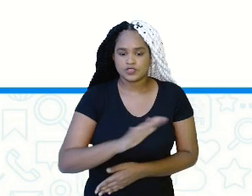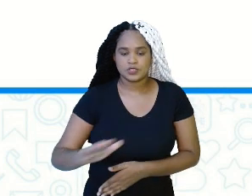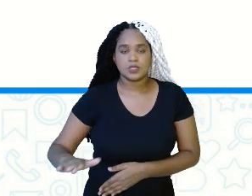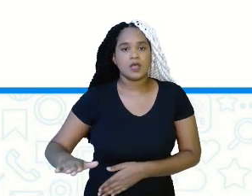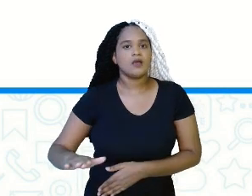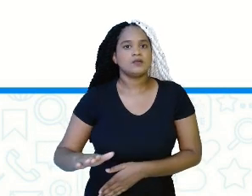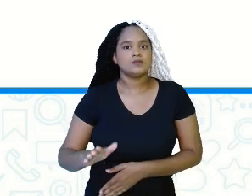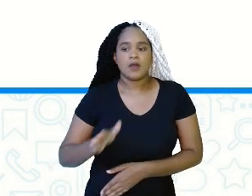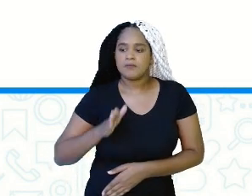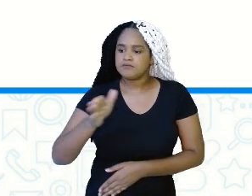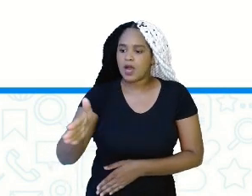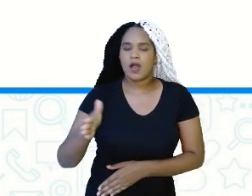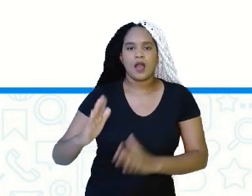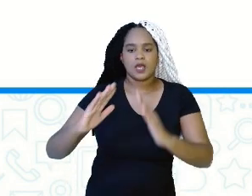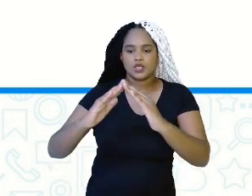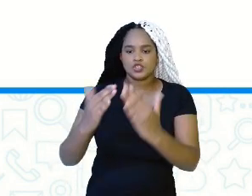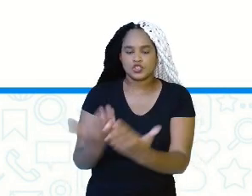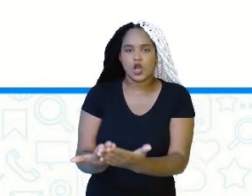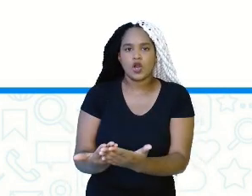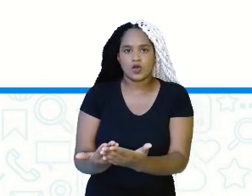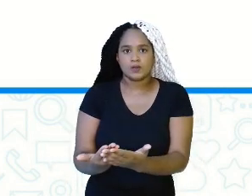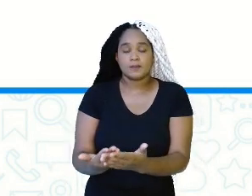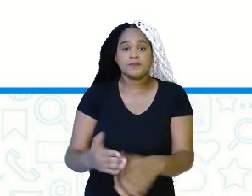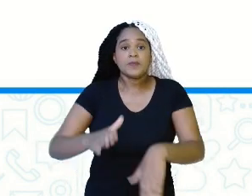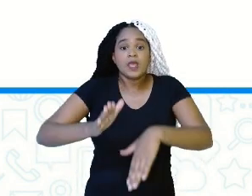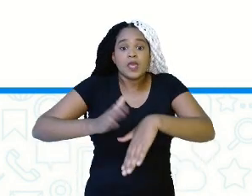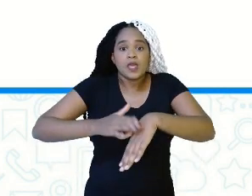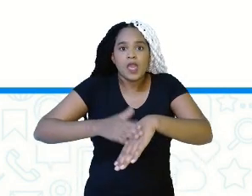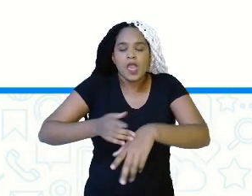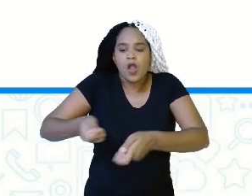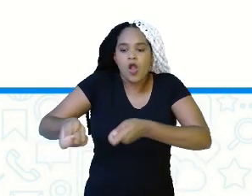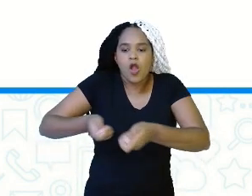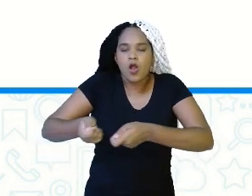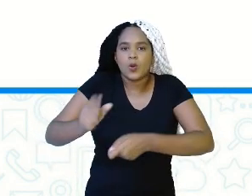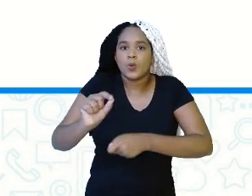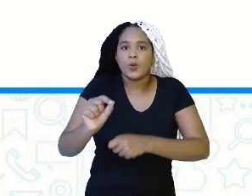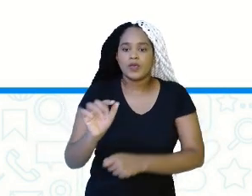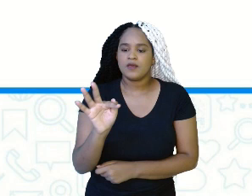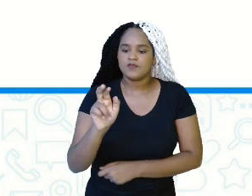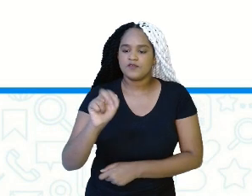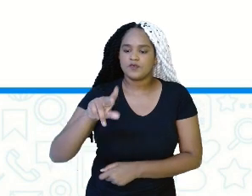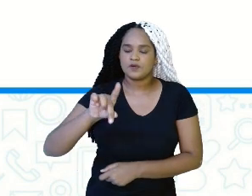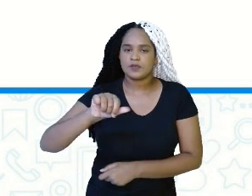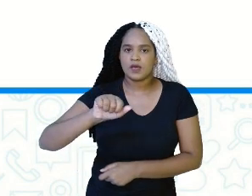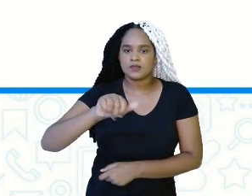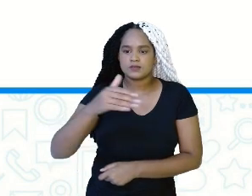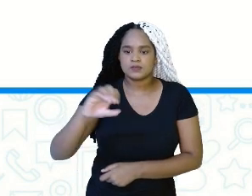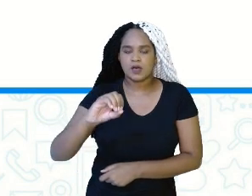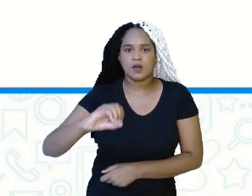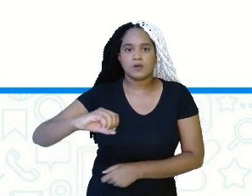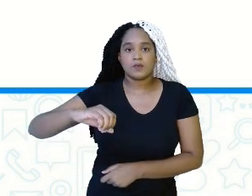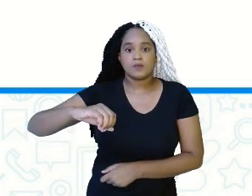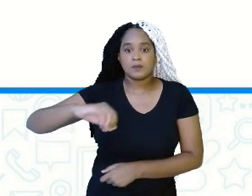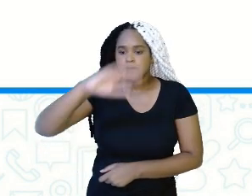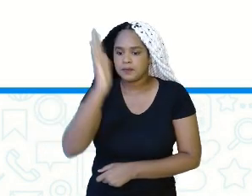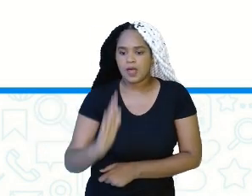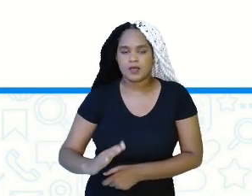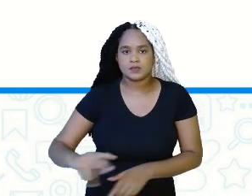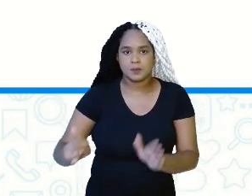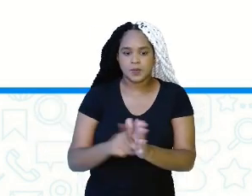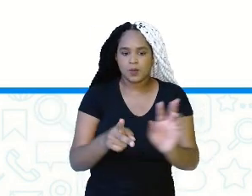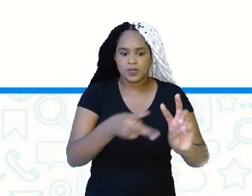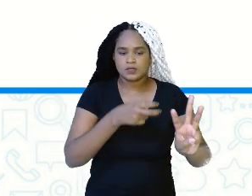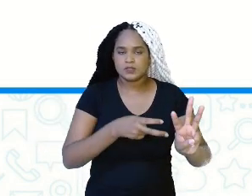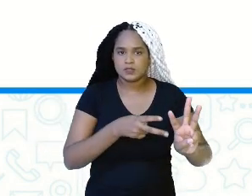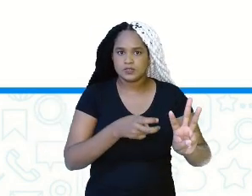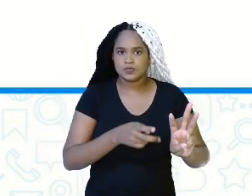mantidas nas aldeias pela Fundação Nacional do Índio. É quem toma conta, é a instituição que toma conta deles aqui no Brasil, né, que zela pela Organização